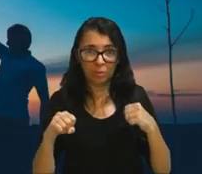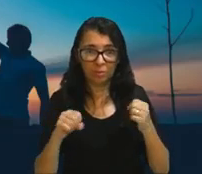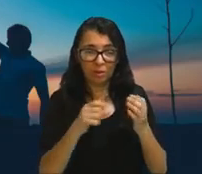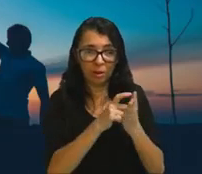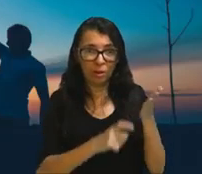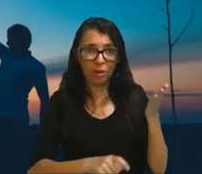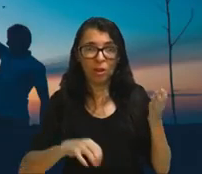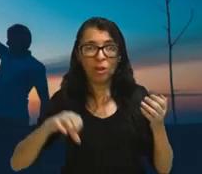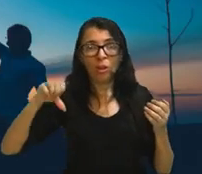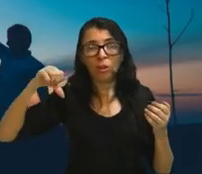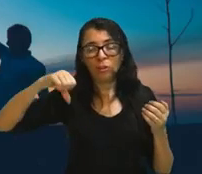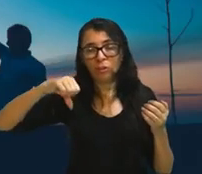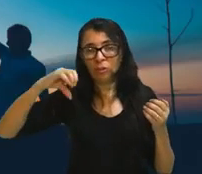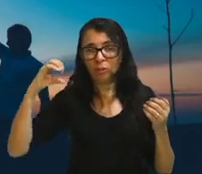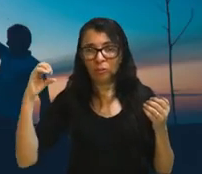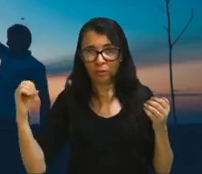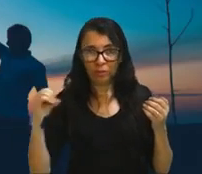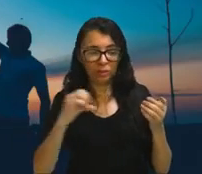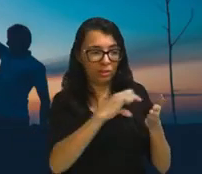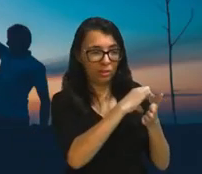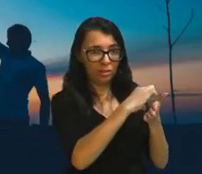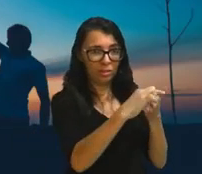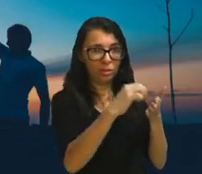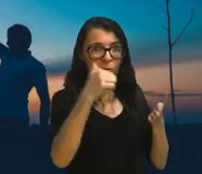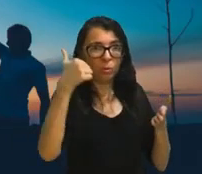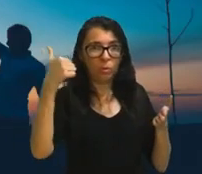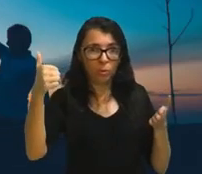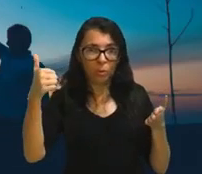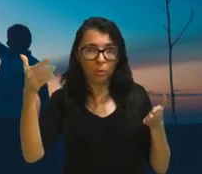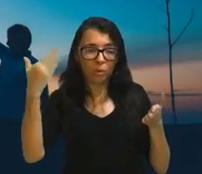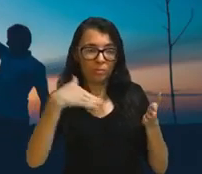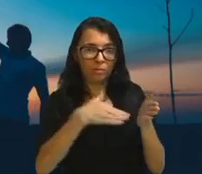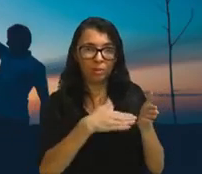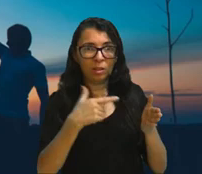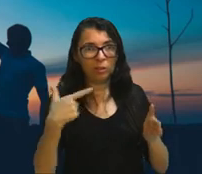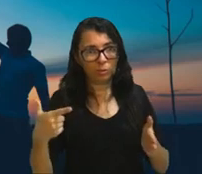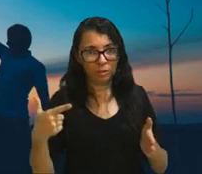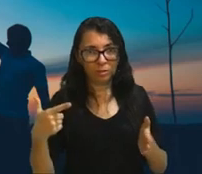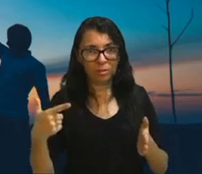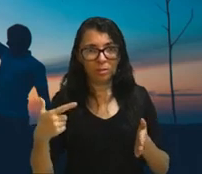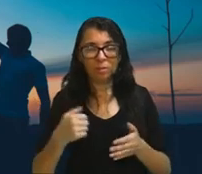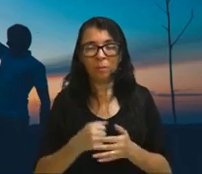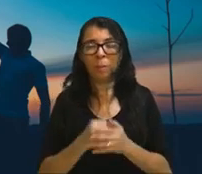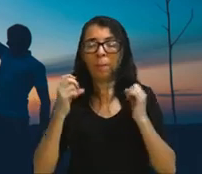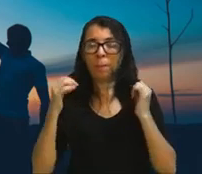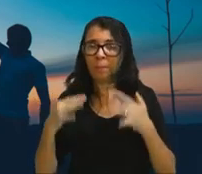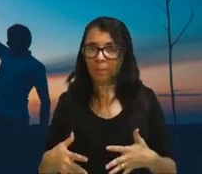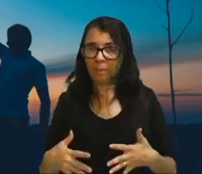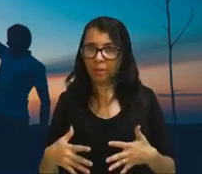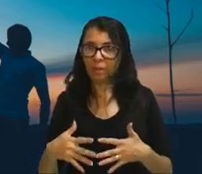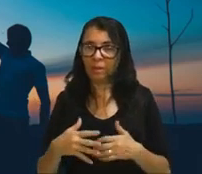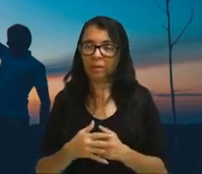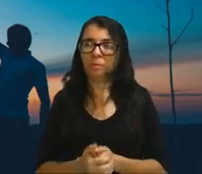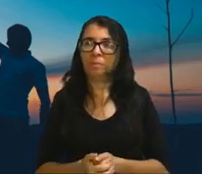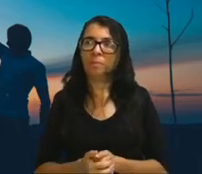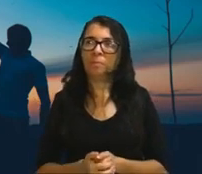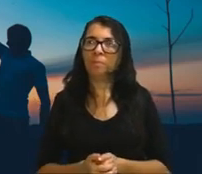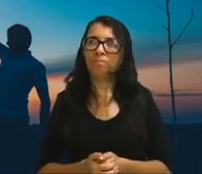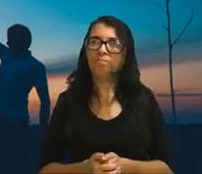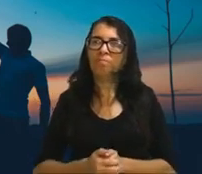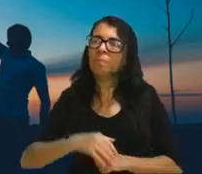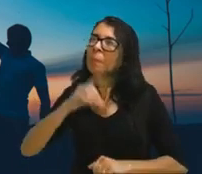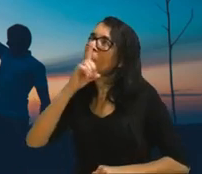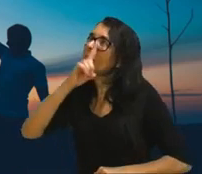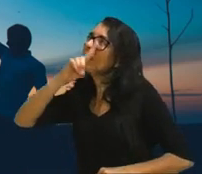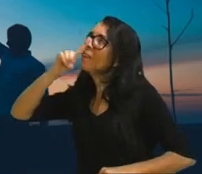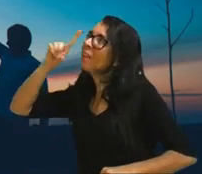sido o nosso refúgio, de geração em geração. Antes que os montes nascessem e